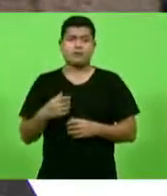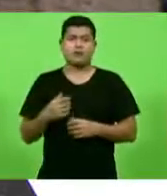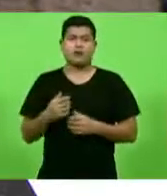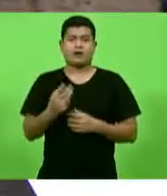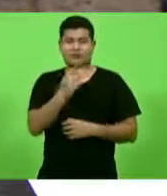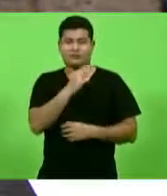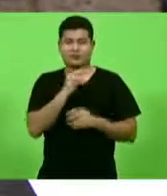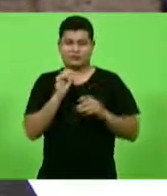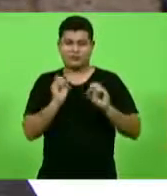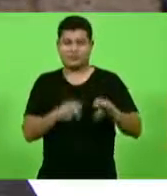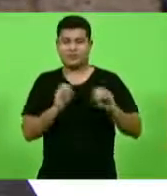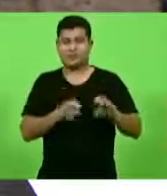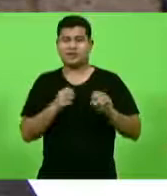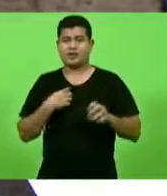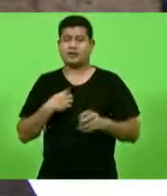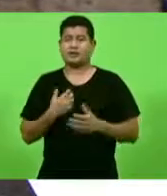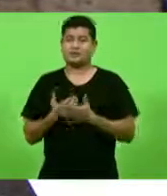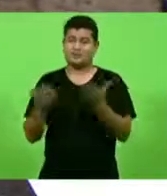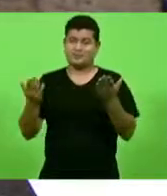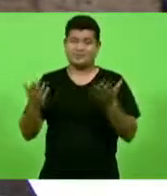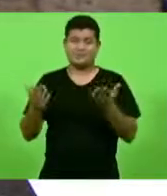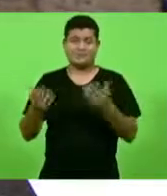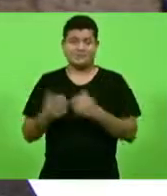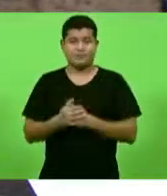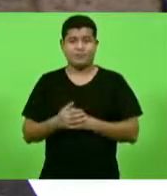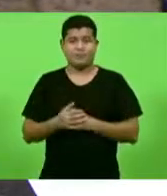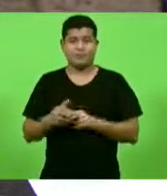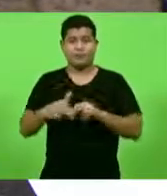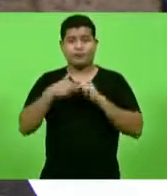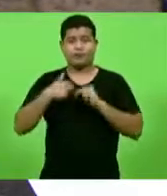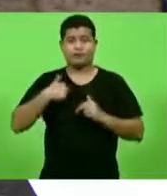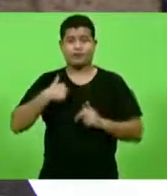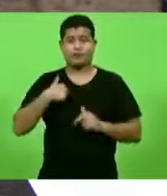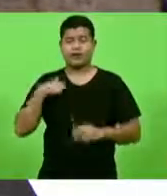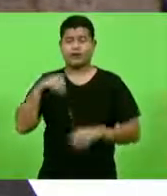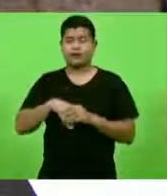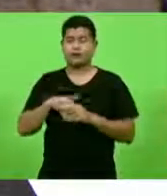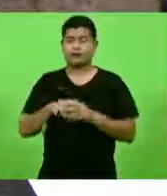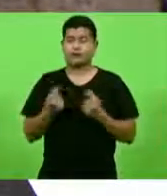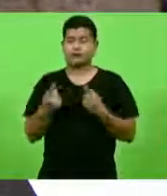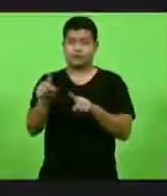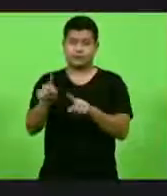coxa de retalho, eu entendo assim. Por isso, então, que o meu parecer, o meu voto é contrário.